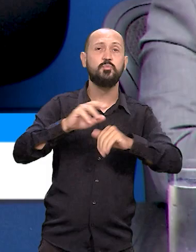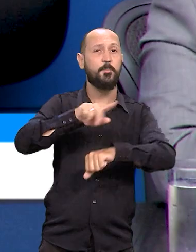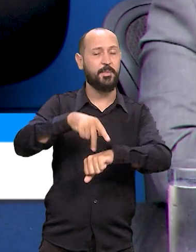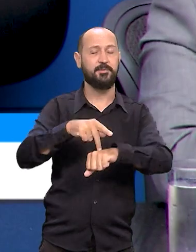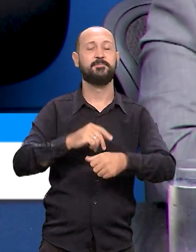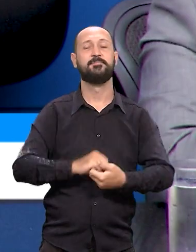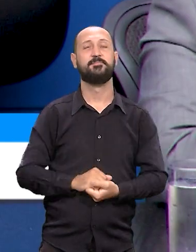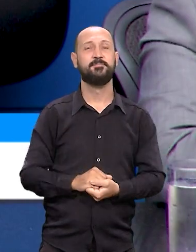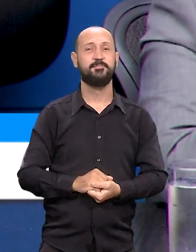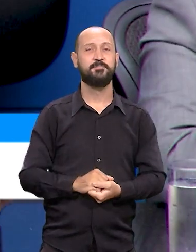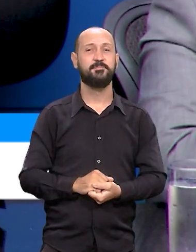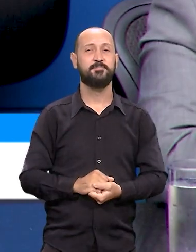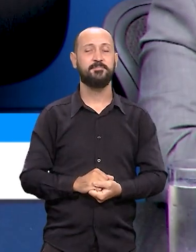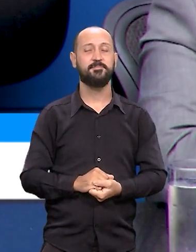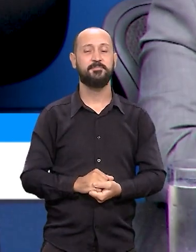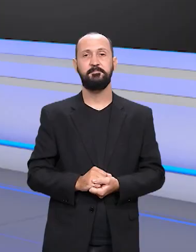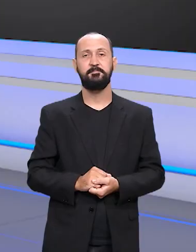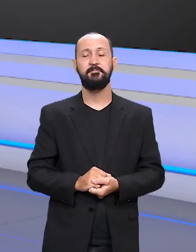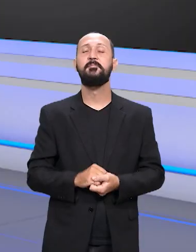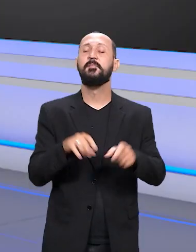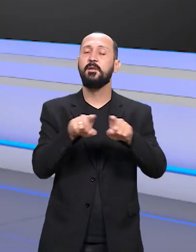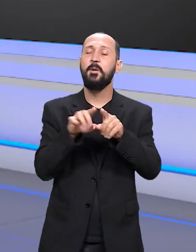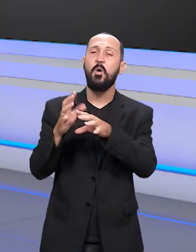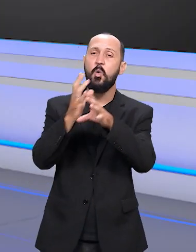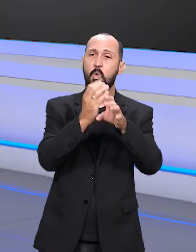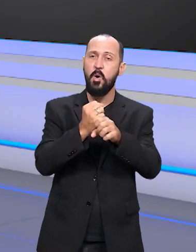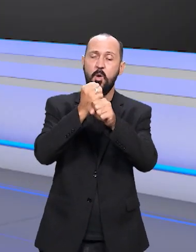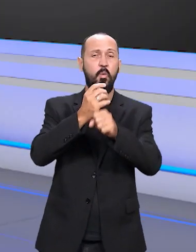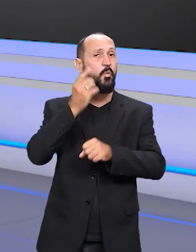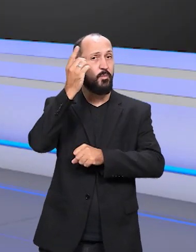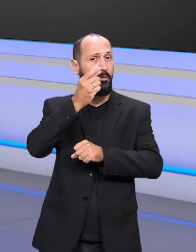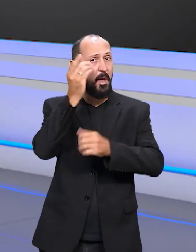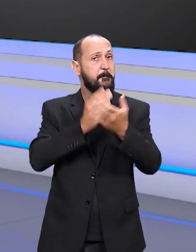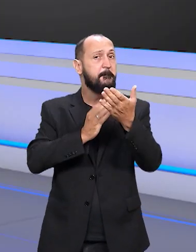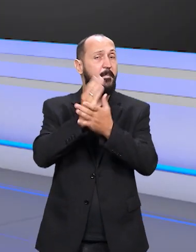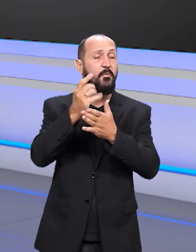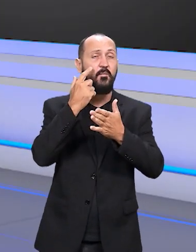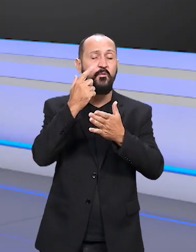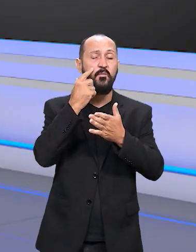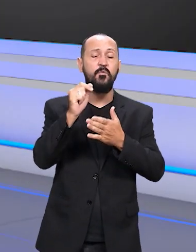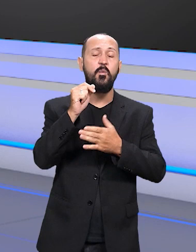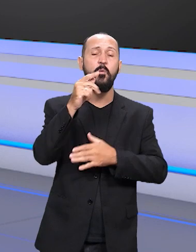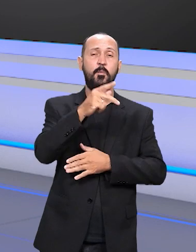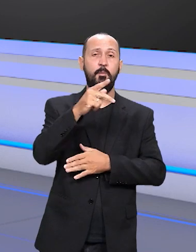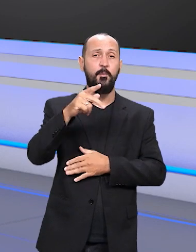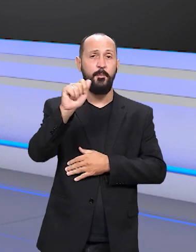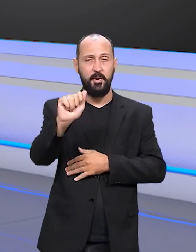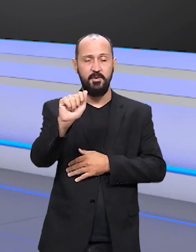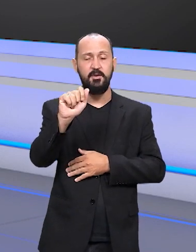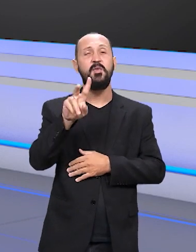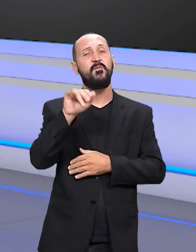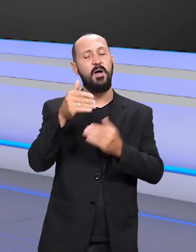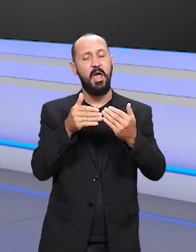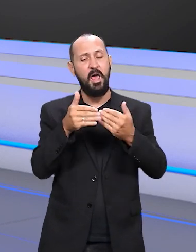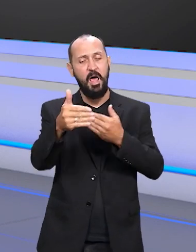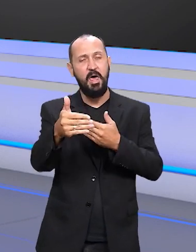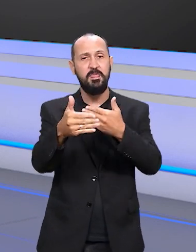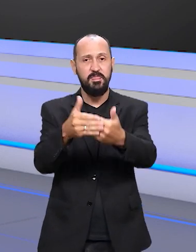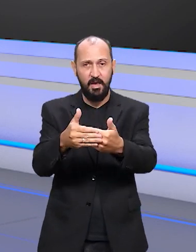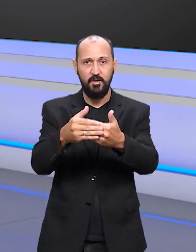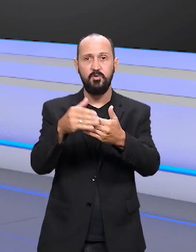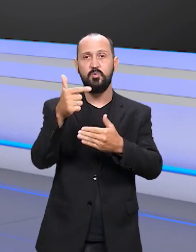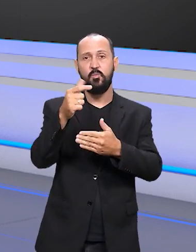ICMS do país. Além do orçamento, os deputados aprovaram um plano plurianual que valerá